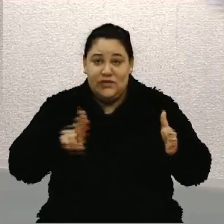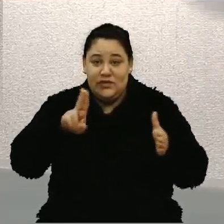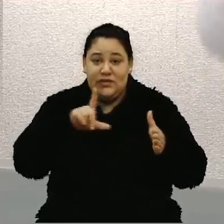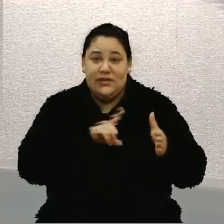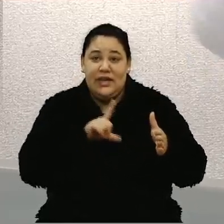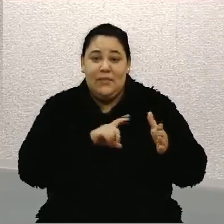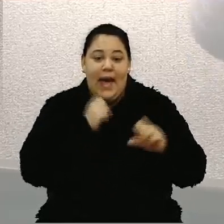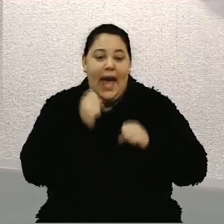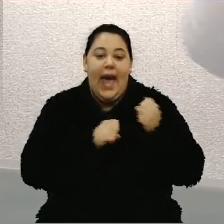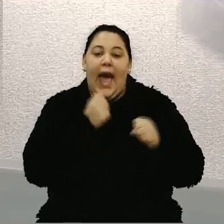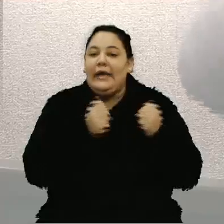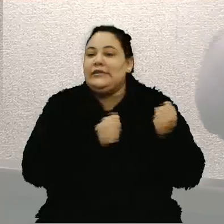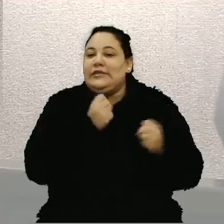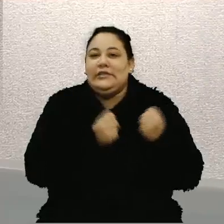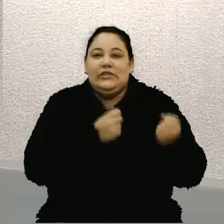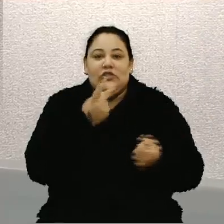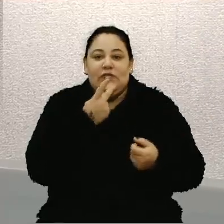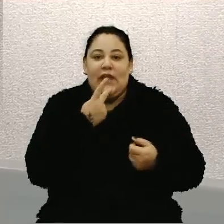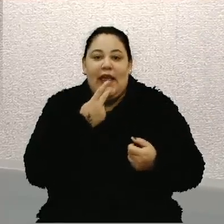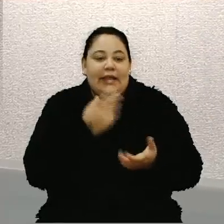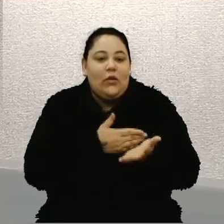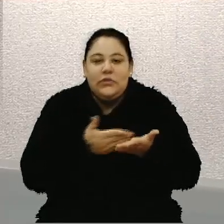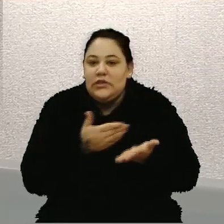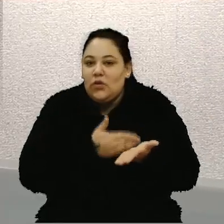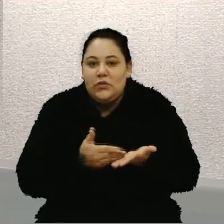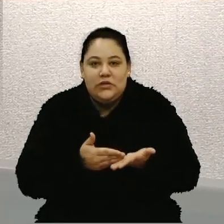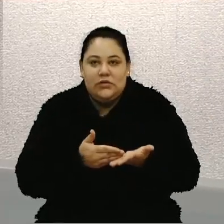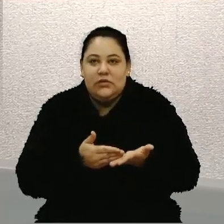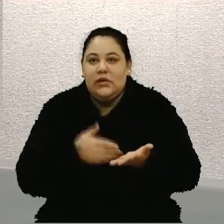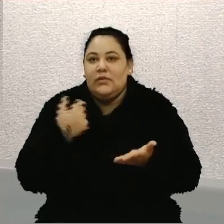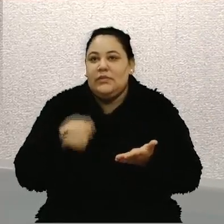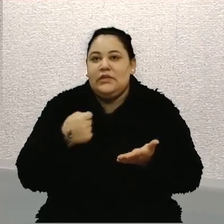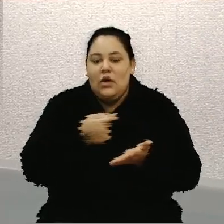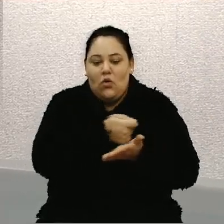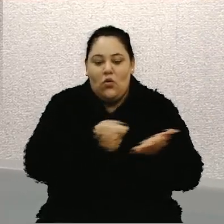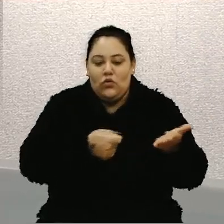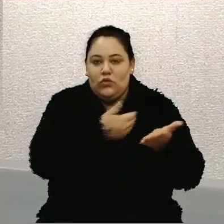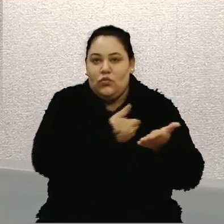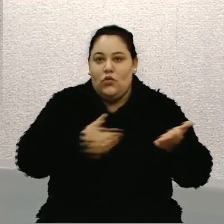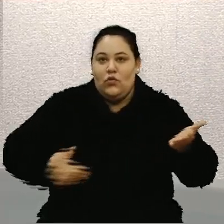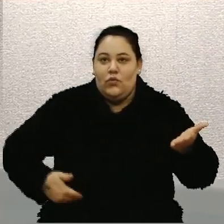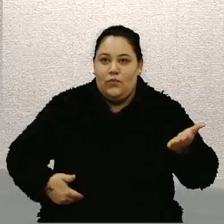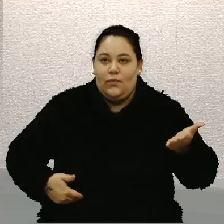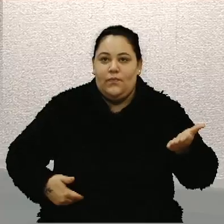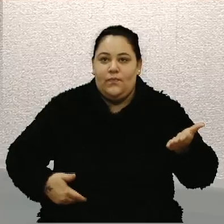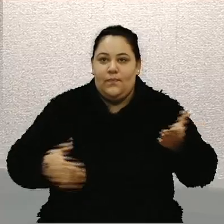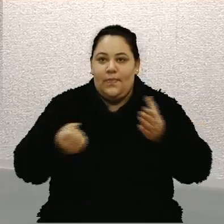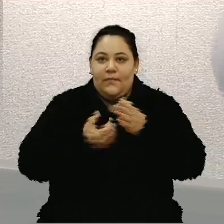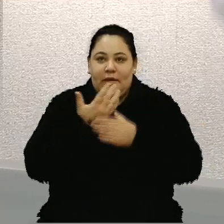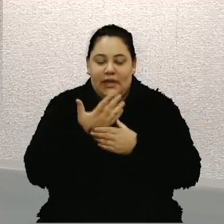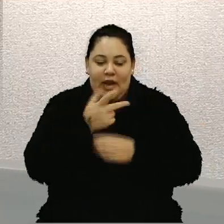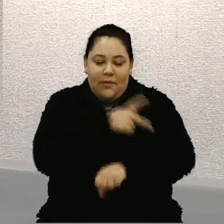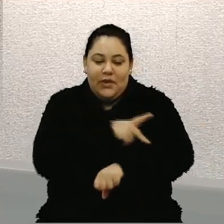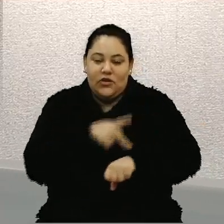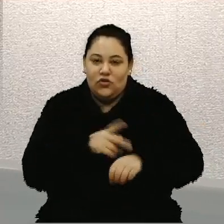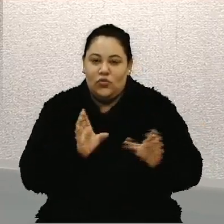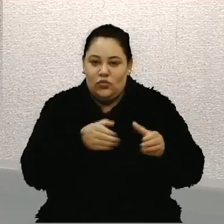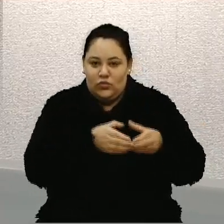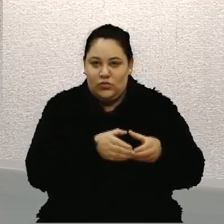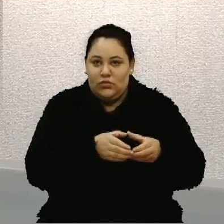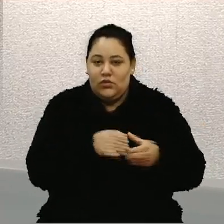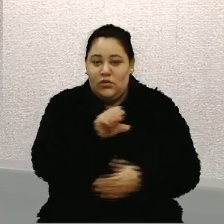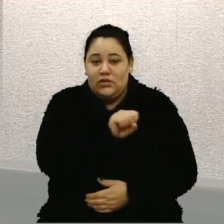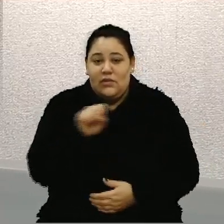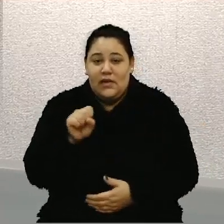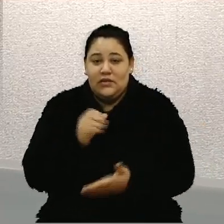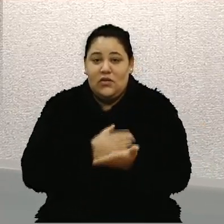ânsia de dizer, tá surgindo. Tem que abrir um concurso público para fazer o núcleo pedagógico, demora. O semestre começa